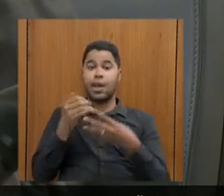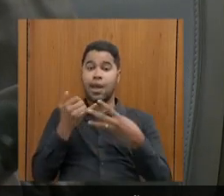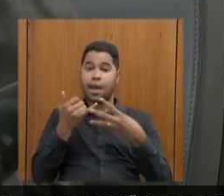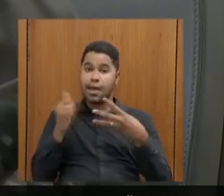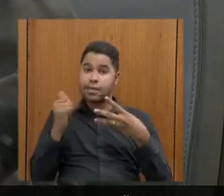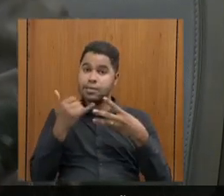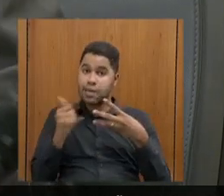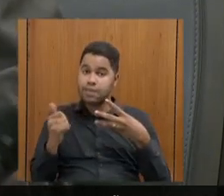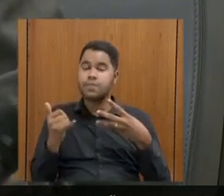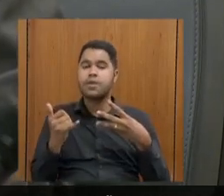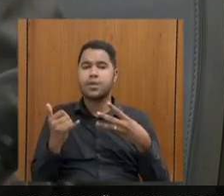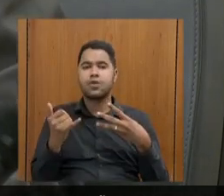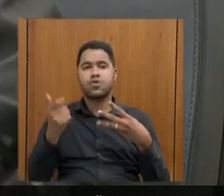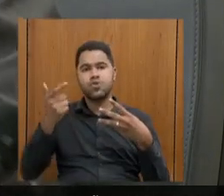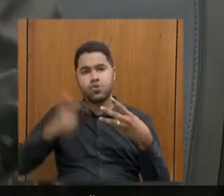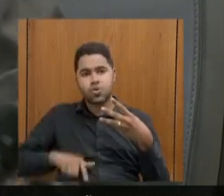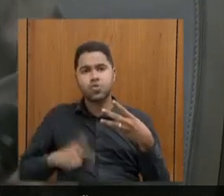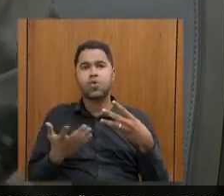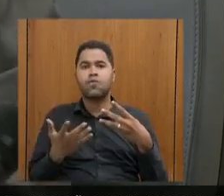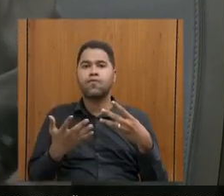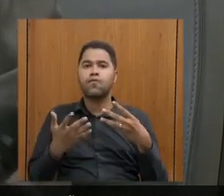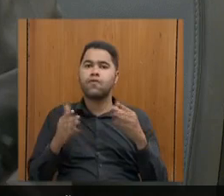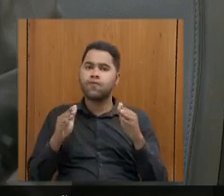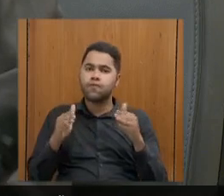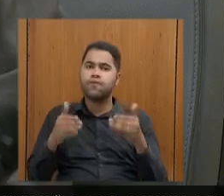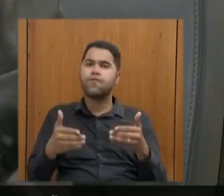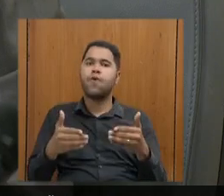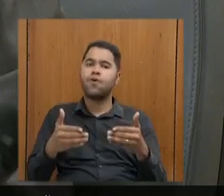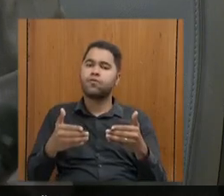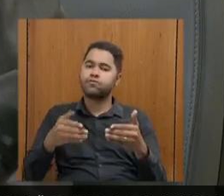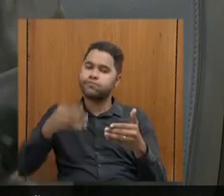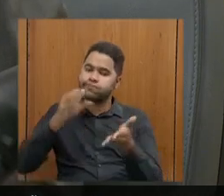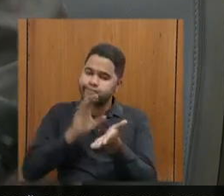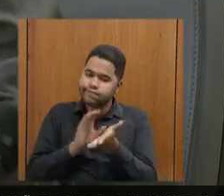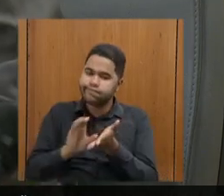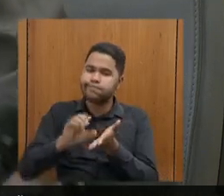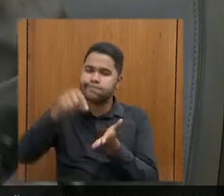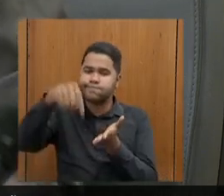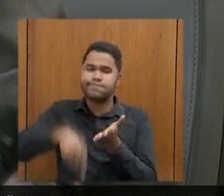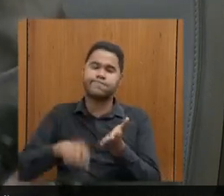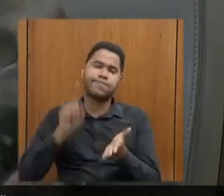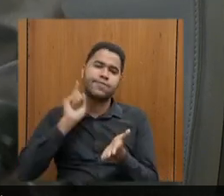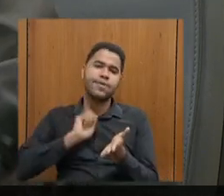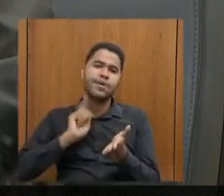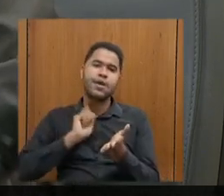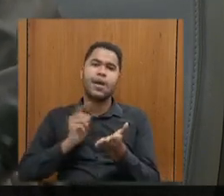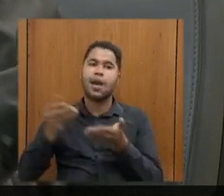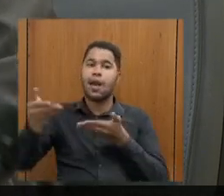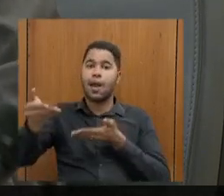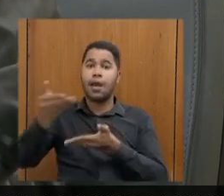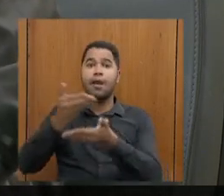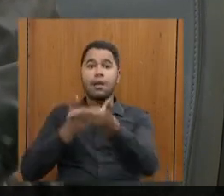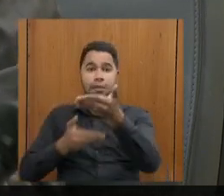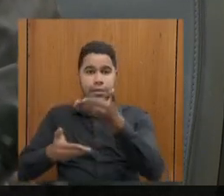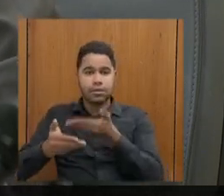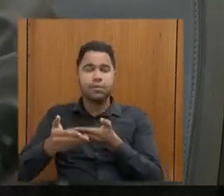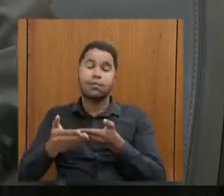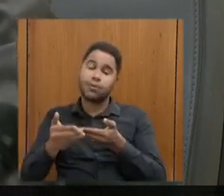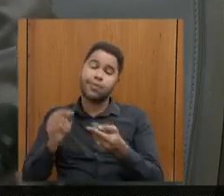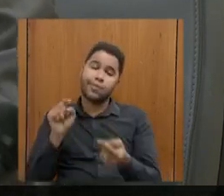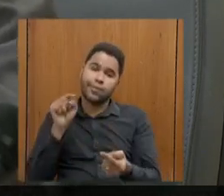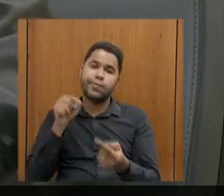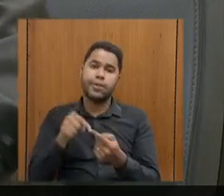amiga de fato tem que voltar na sua vocação de investir em Minas Então essas alienações tem um pouco esse